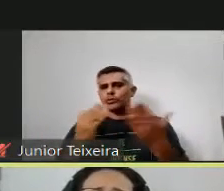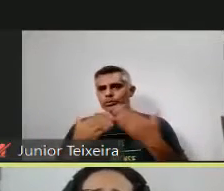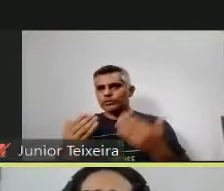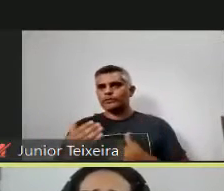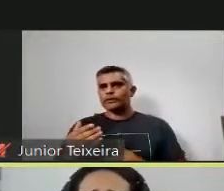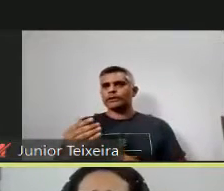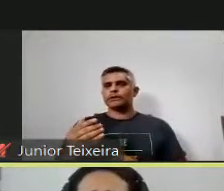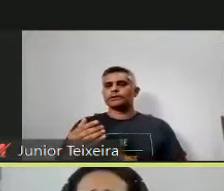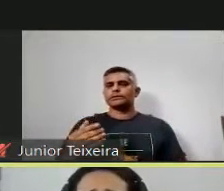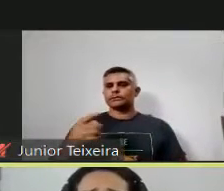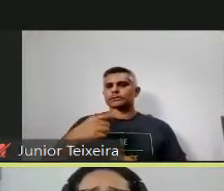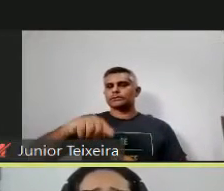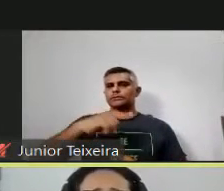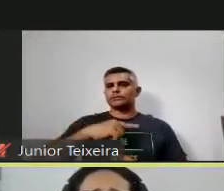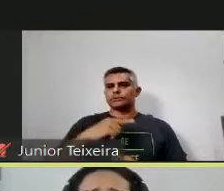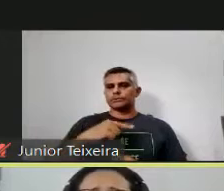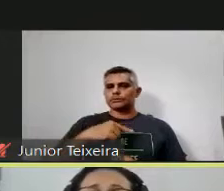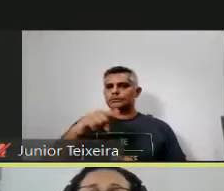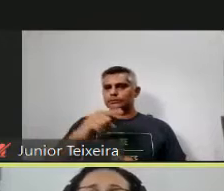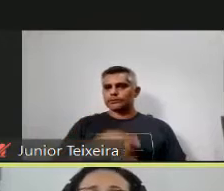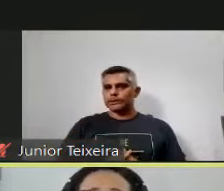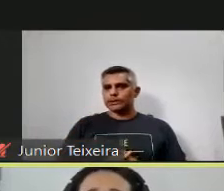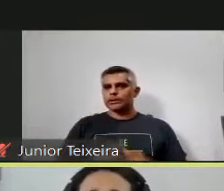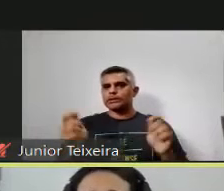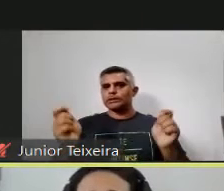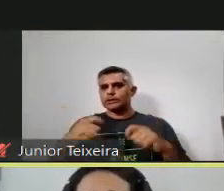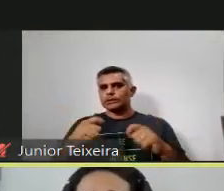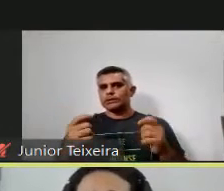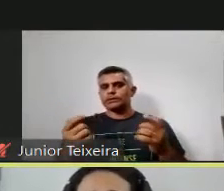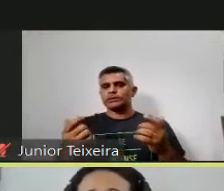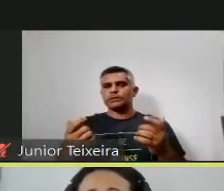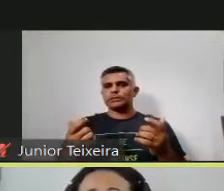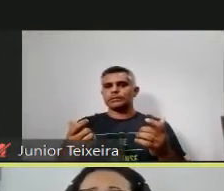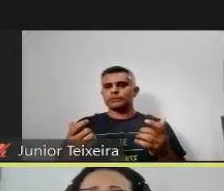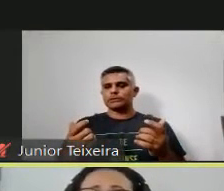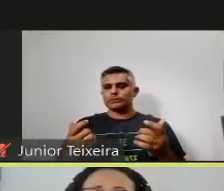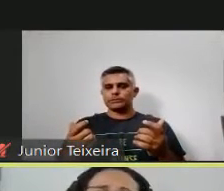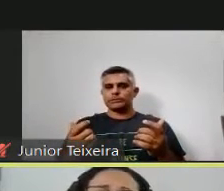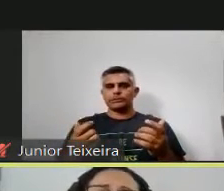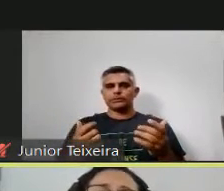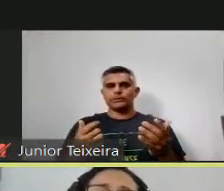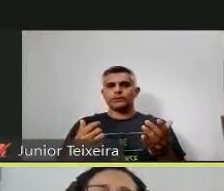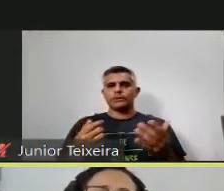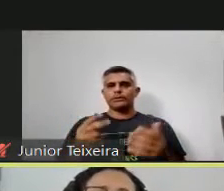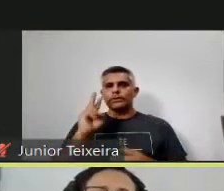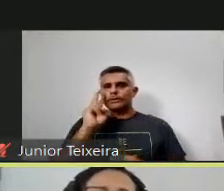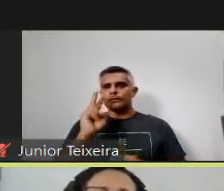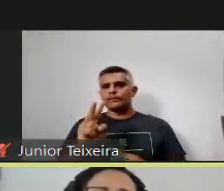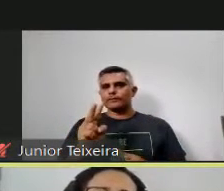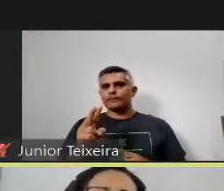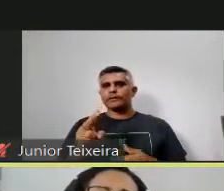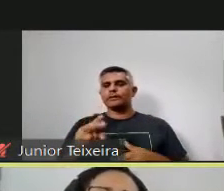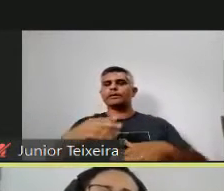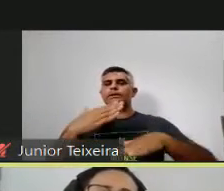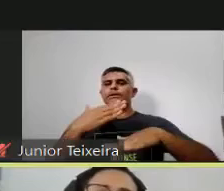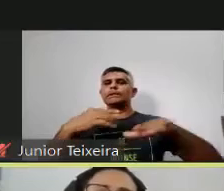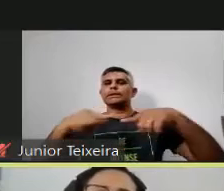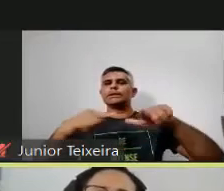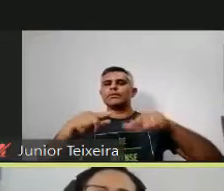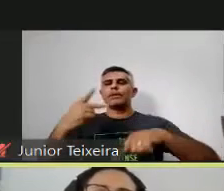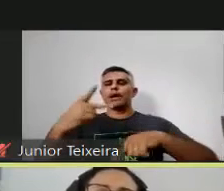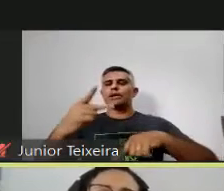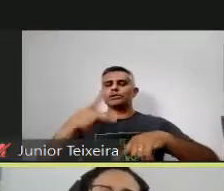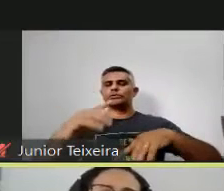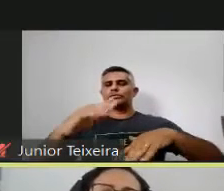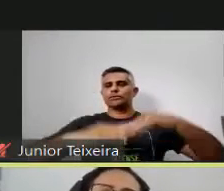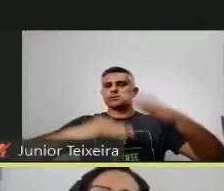consegue problematizar uma série de questões sobre a atuação desse profissional nessas escolas, e aí, a partir disso, a gente entendendo